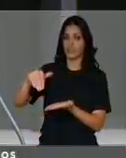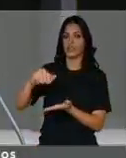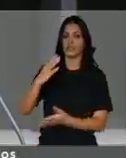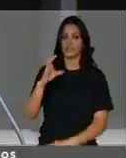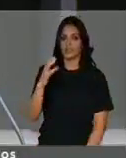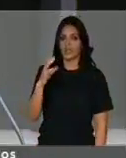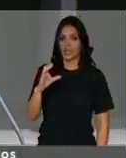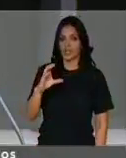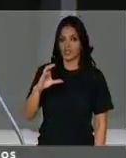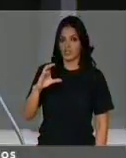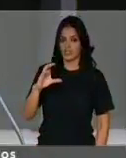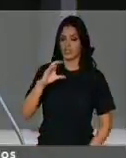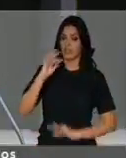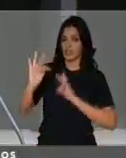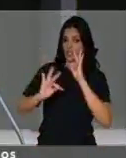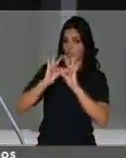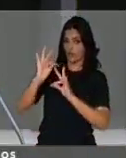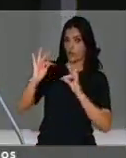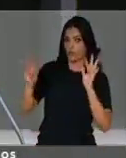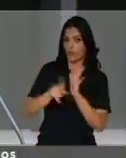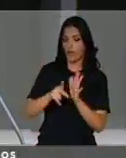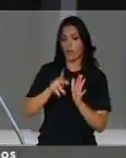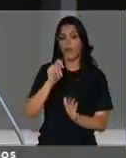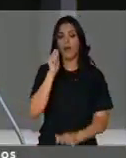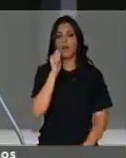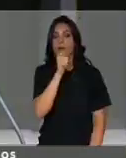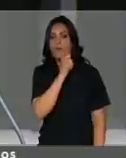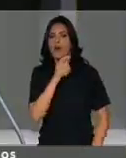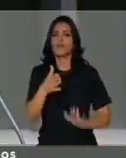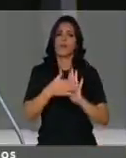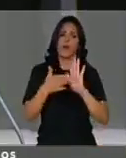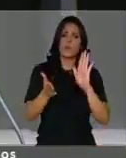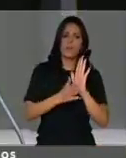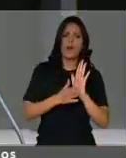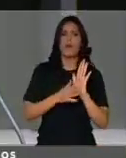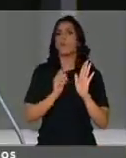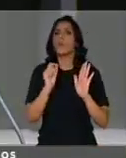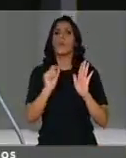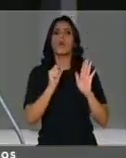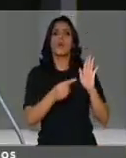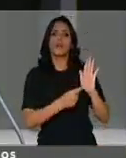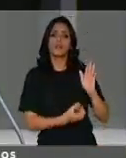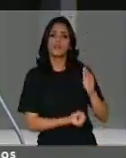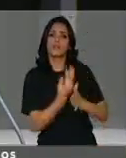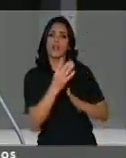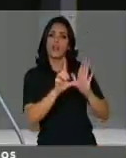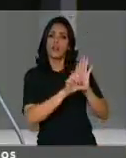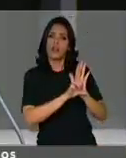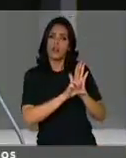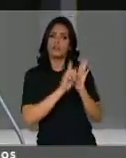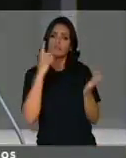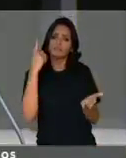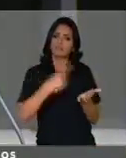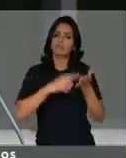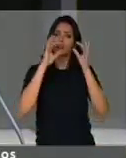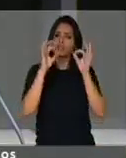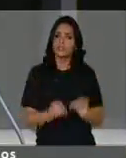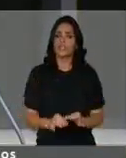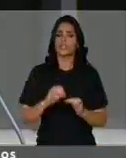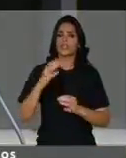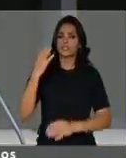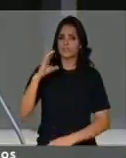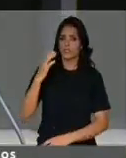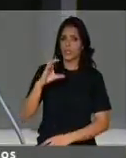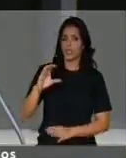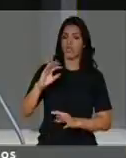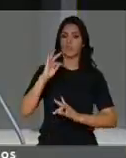de Ciência e Tecnologia suas propostas ao marco legal da ciência,